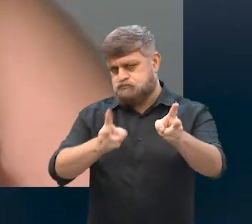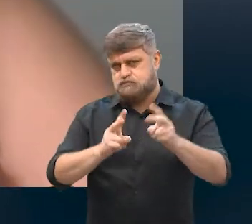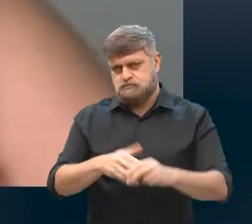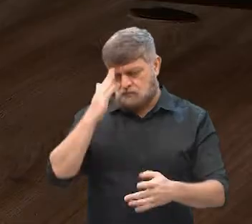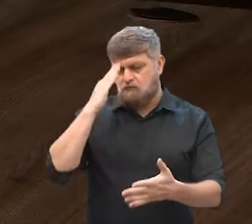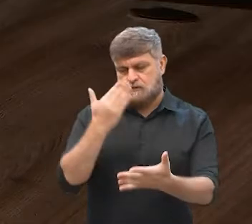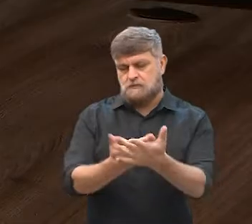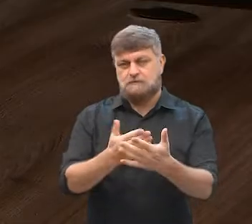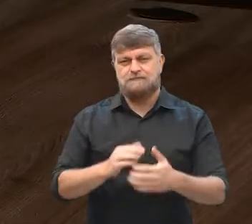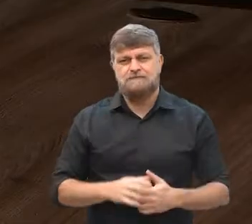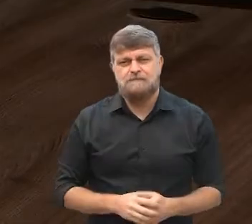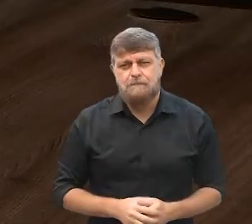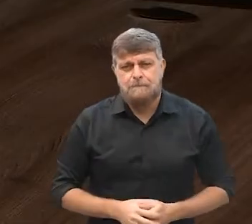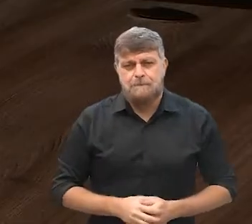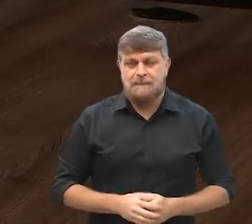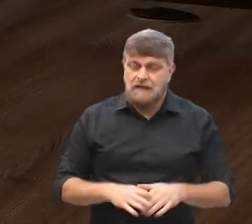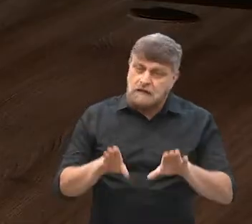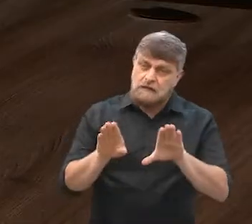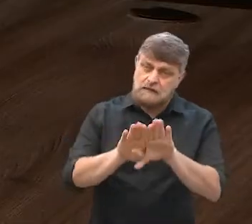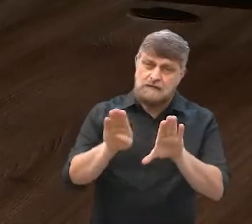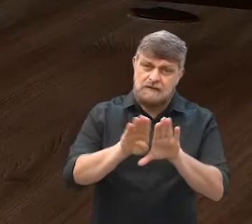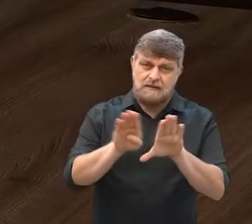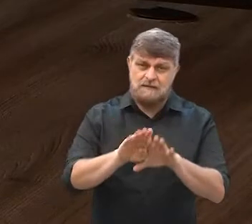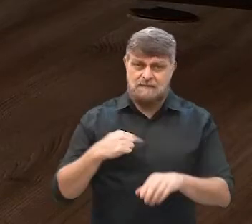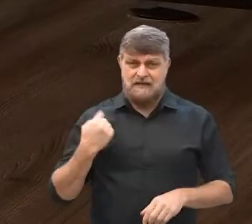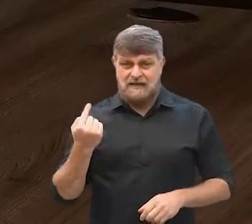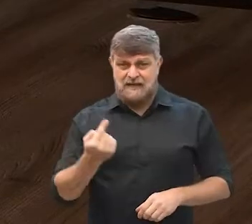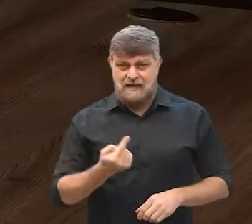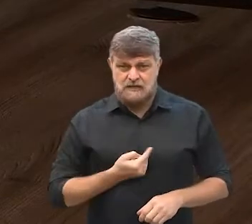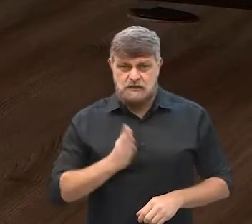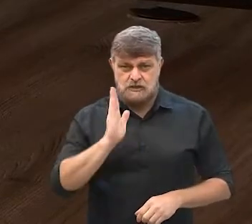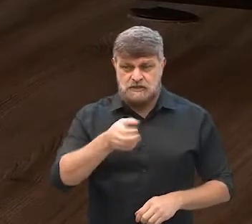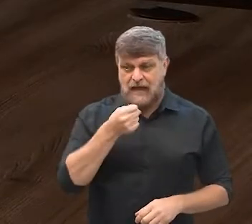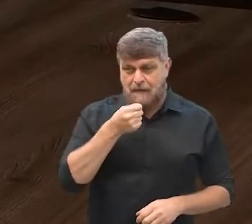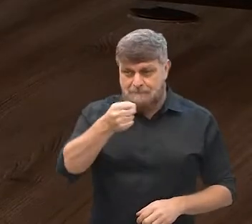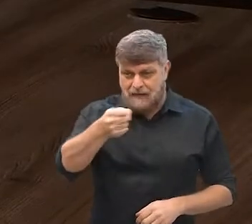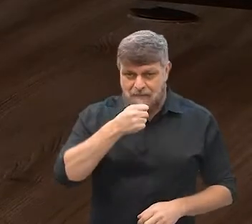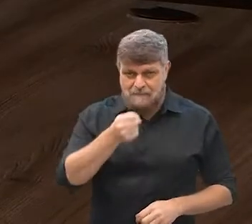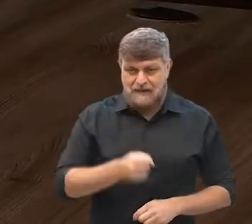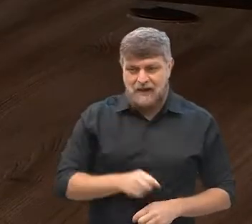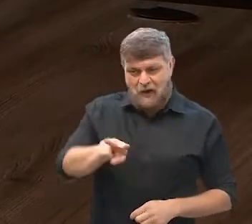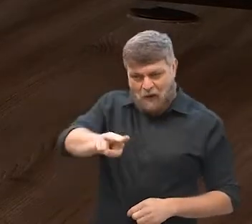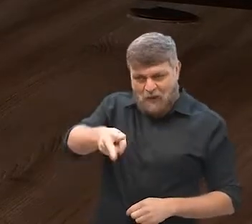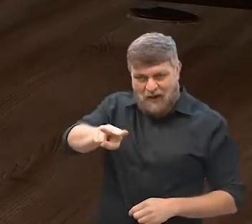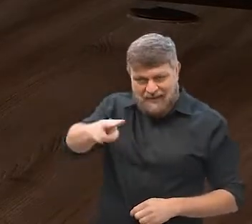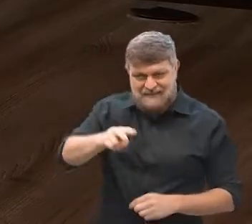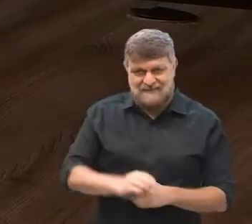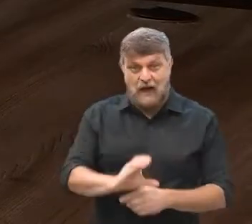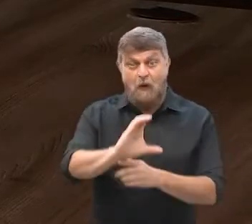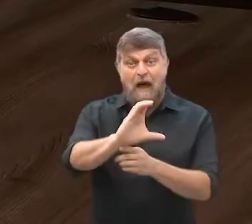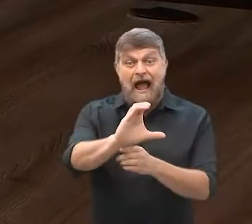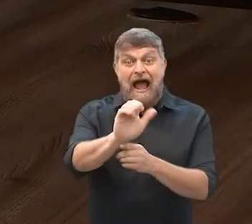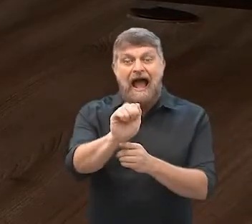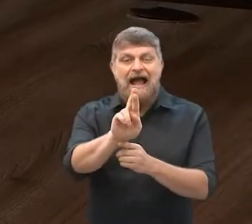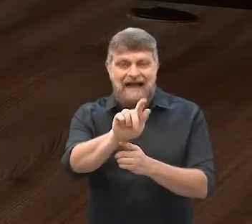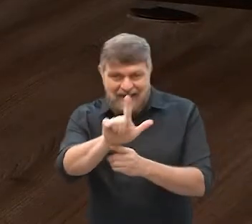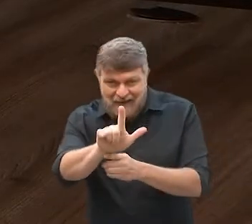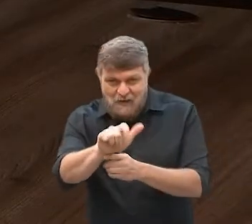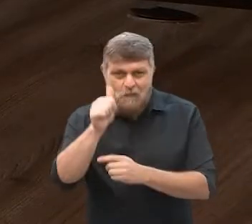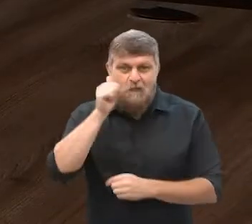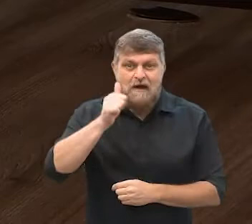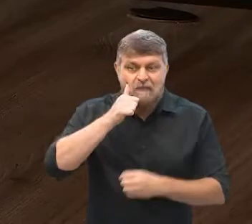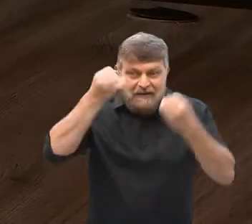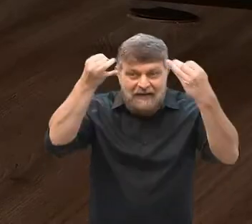certeza. Inclusive, Juliana, a gente conversava no bloco anterior com a Carol e ela tocou nesse ponto que você